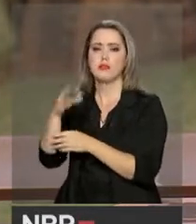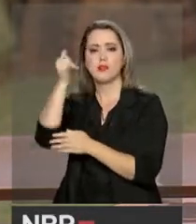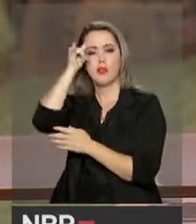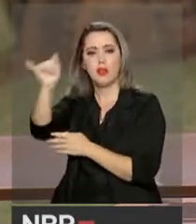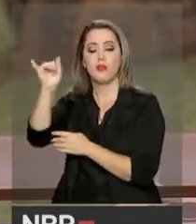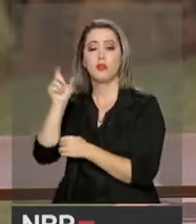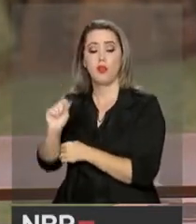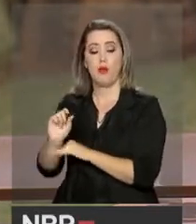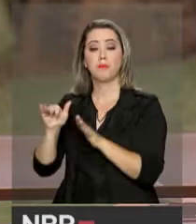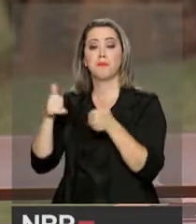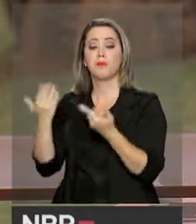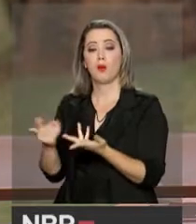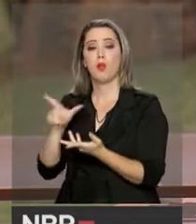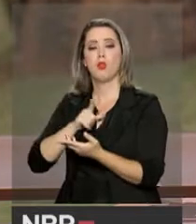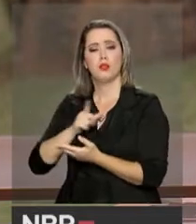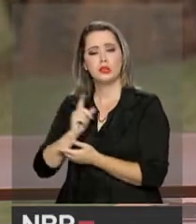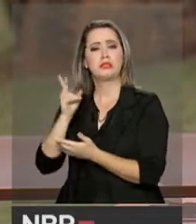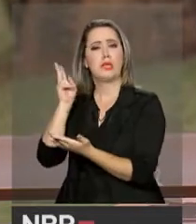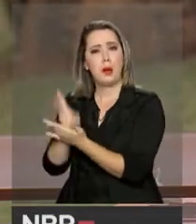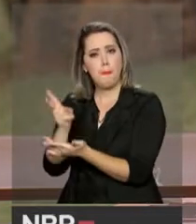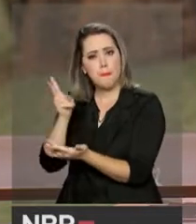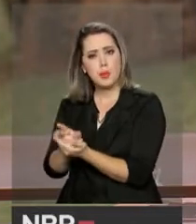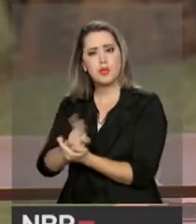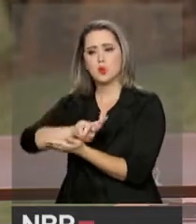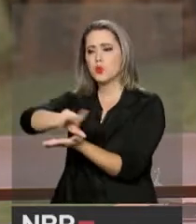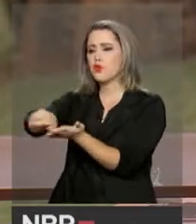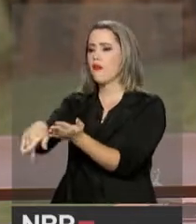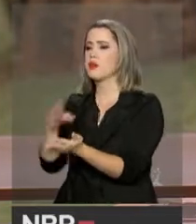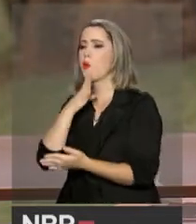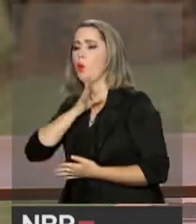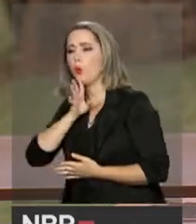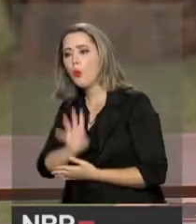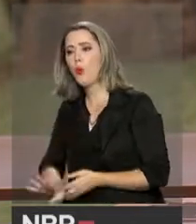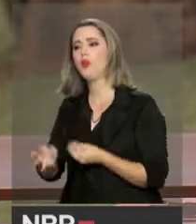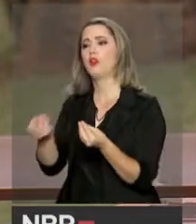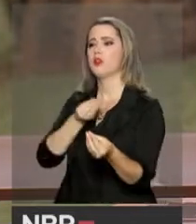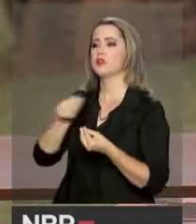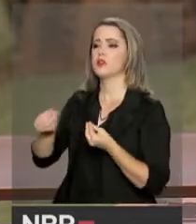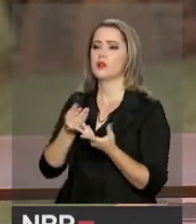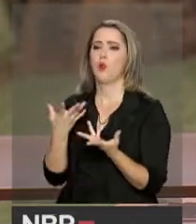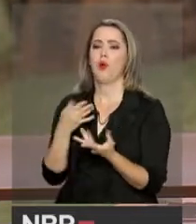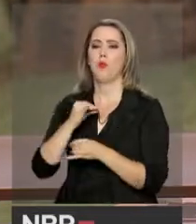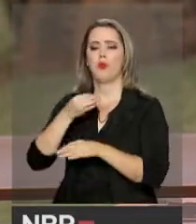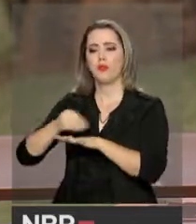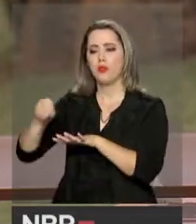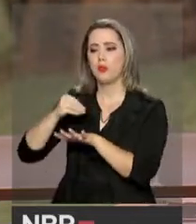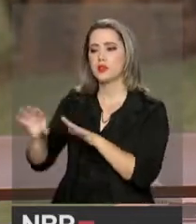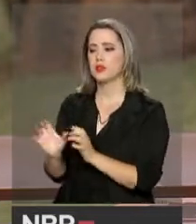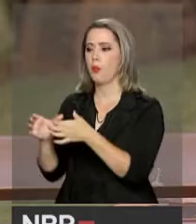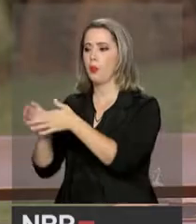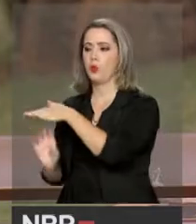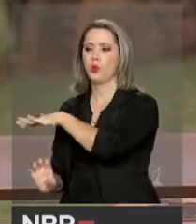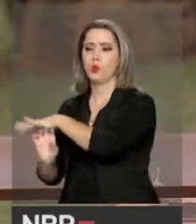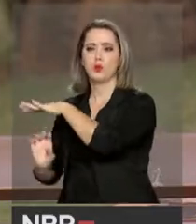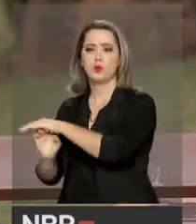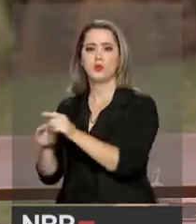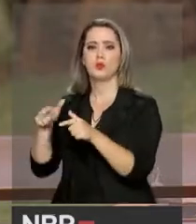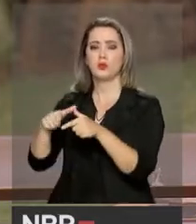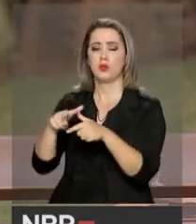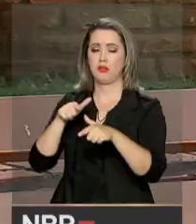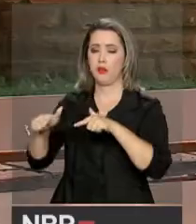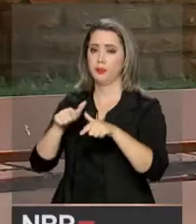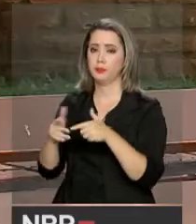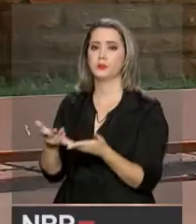prevenir. Jefferson, existe mesmo ainda muito desconhecimento, muita falta de informação, tanto por parte do empregado quanto do